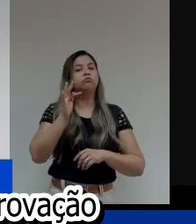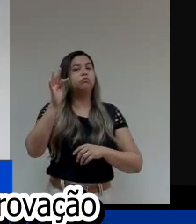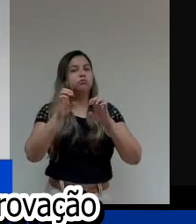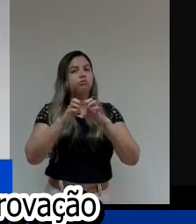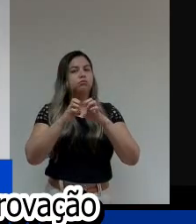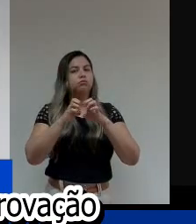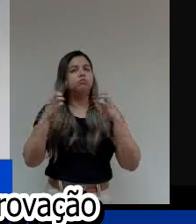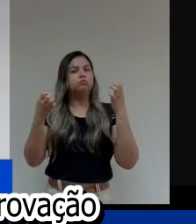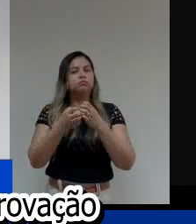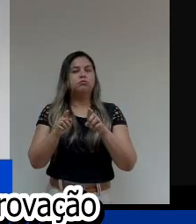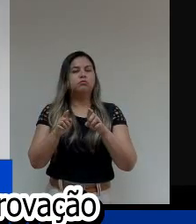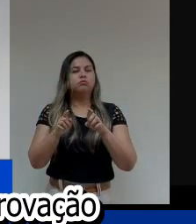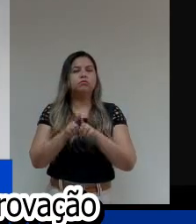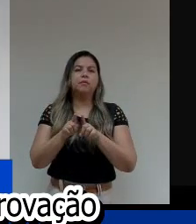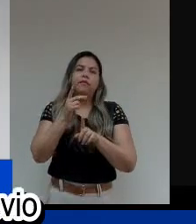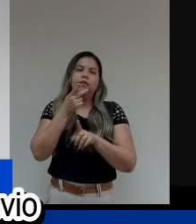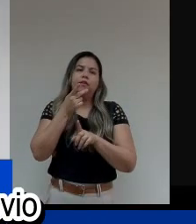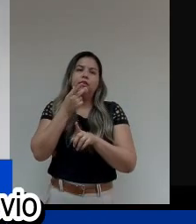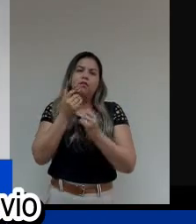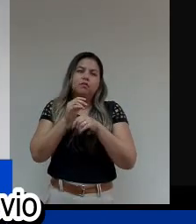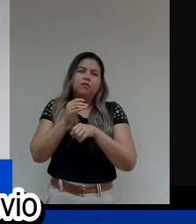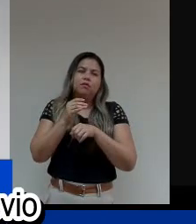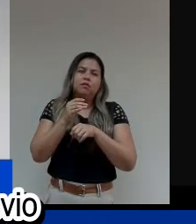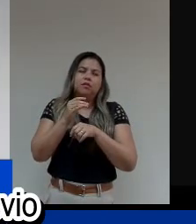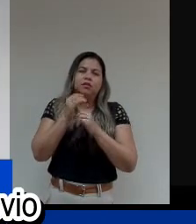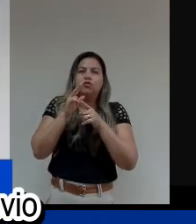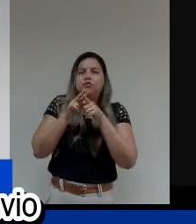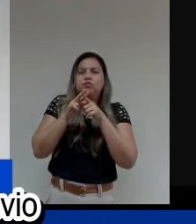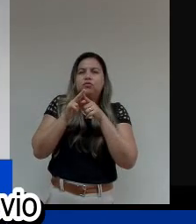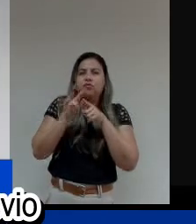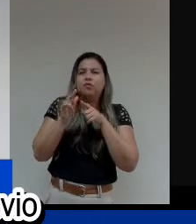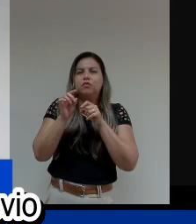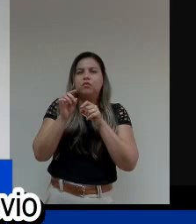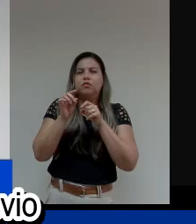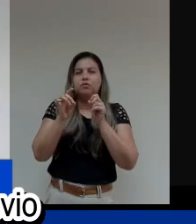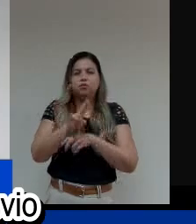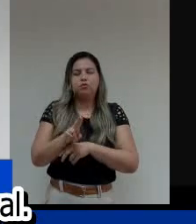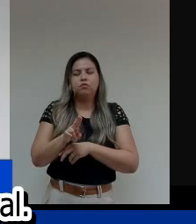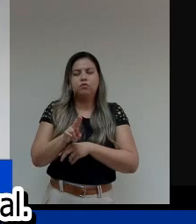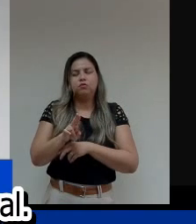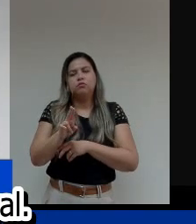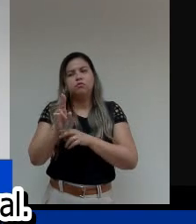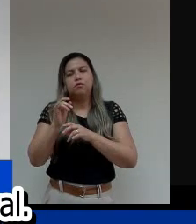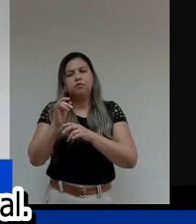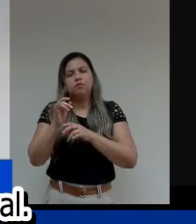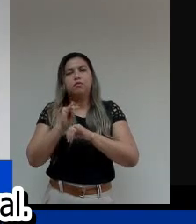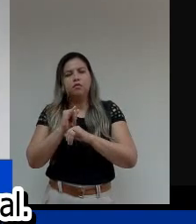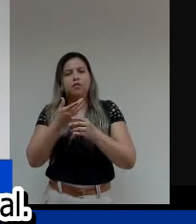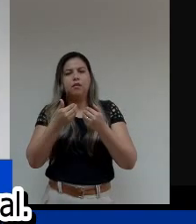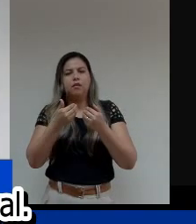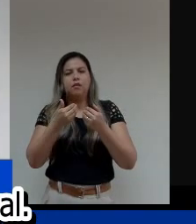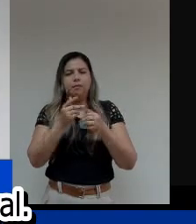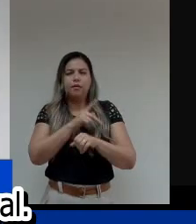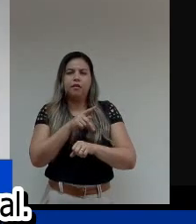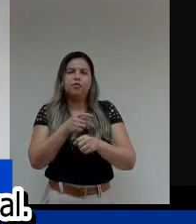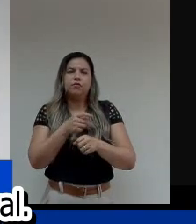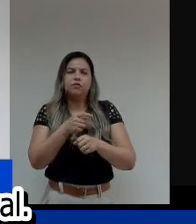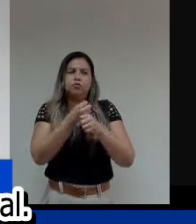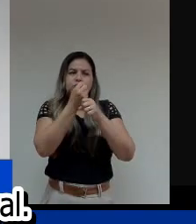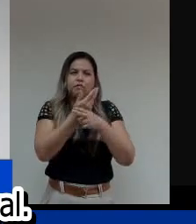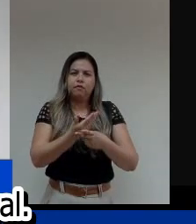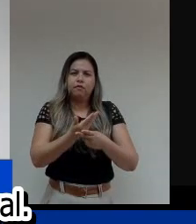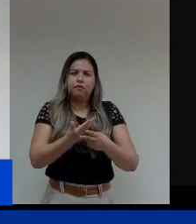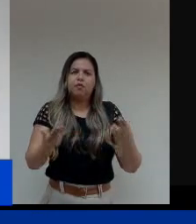uma realização do governo sem comprovação de uso indevido de recursos públicos ou desvio de finalidade não configura